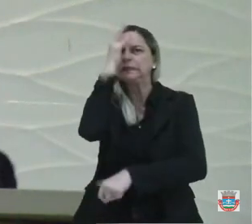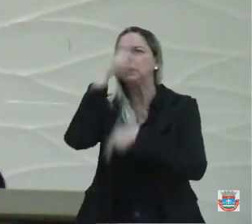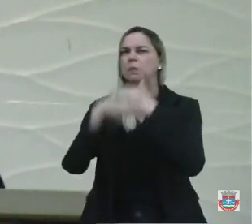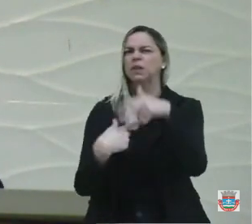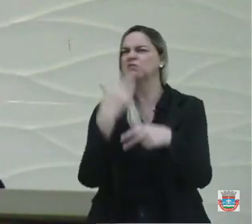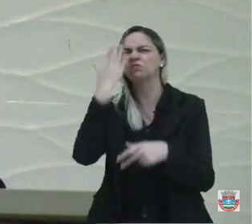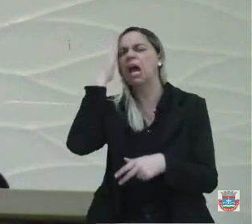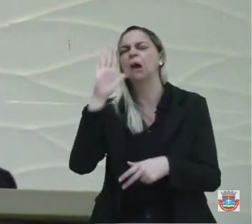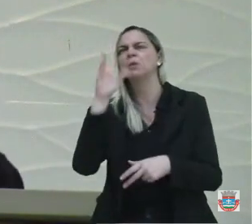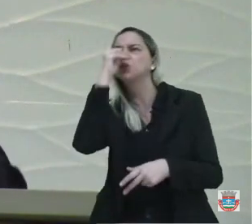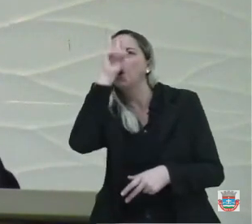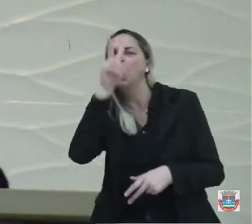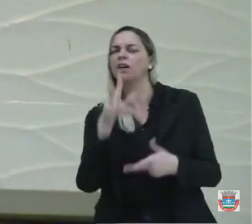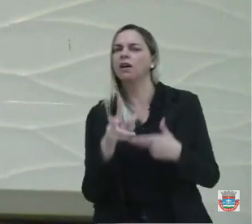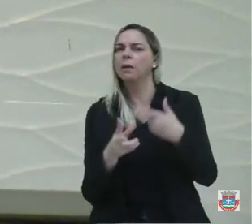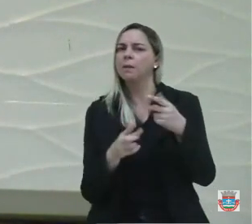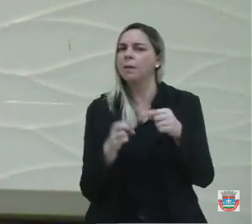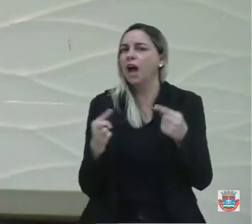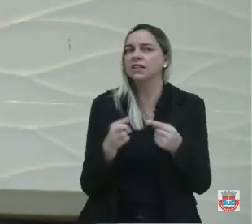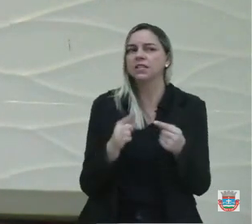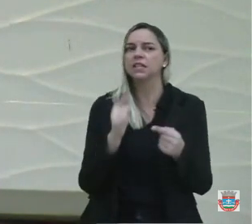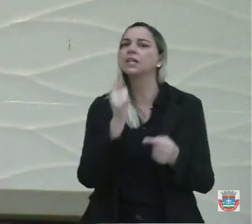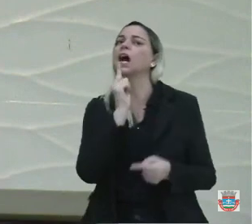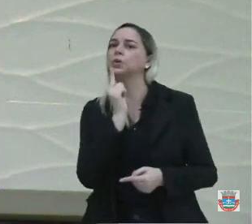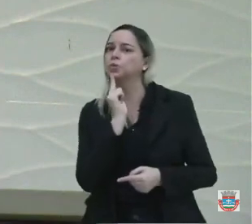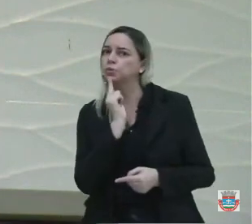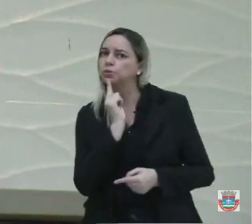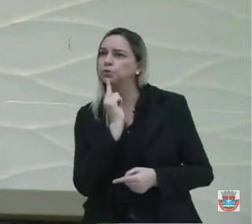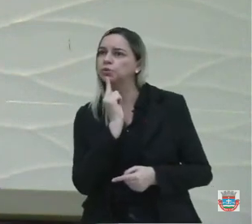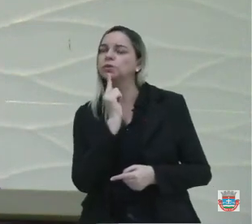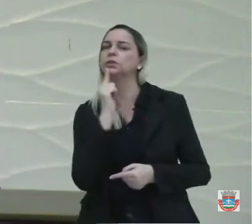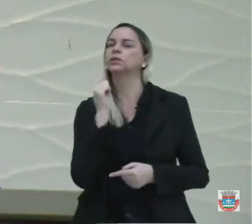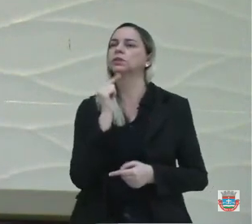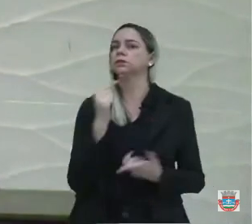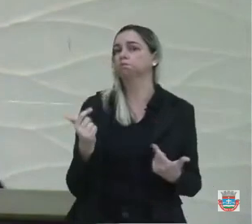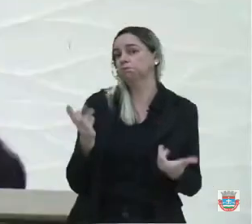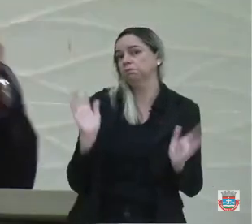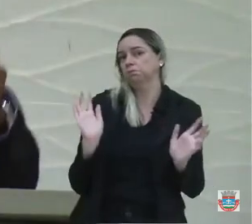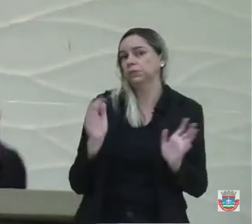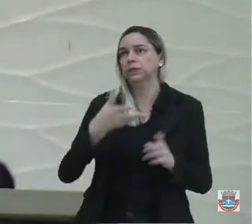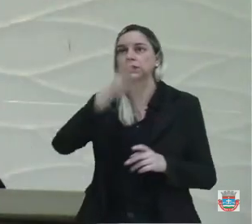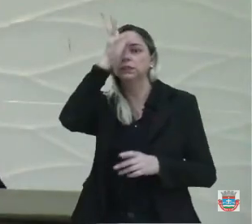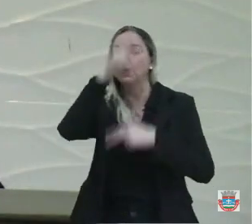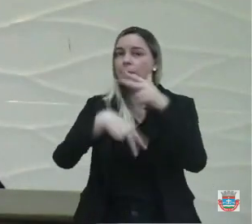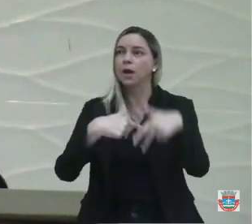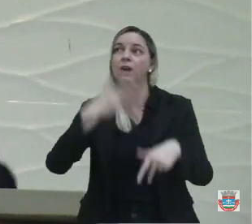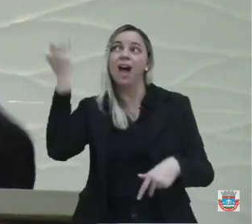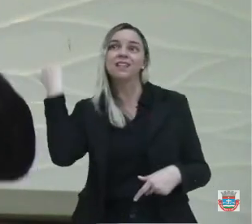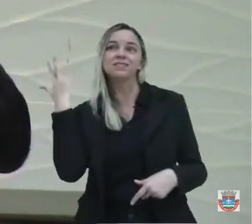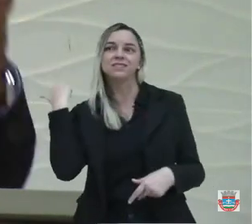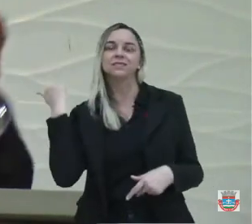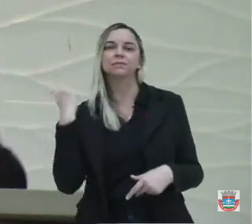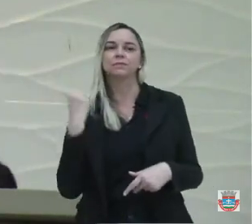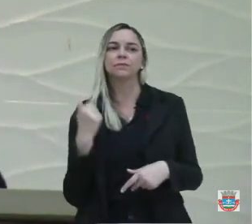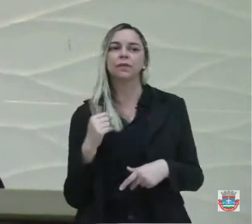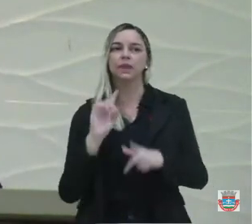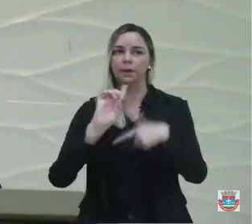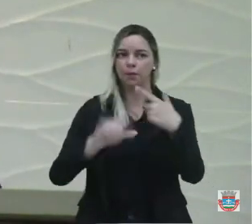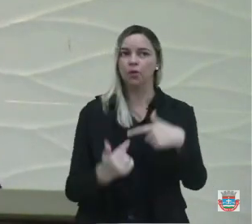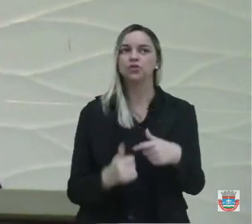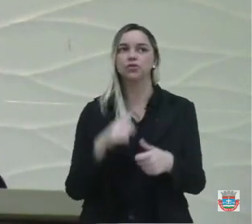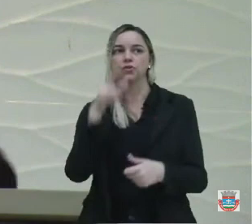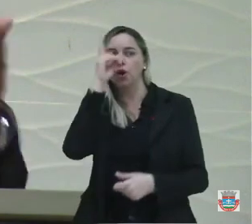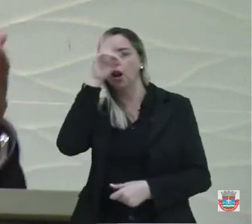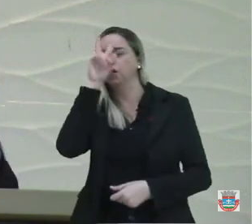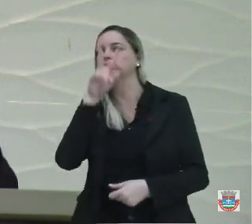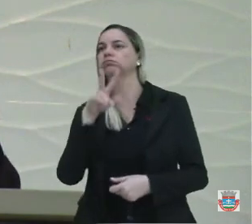que São Bento era de Garanhuns, né? E no caso, Garanhuns foi. Houve uma história agora